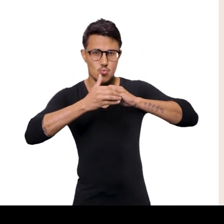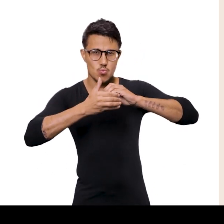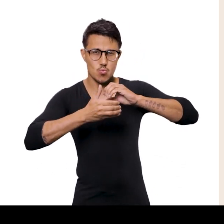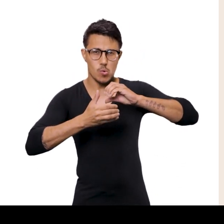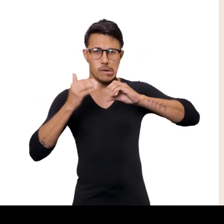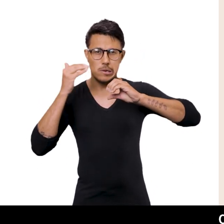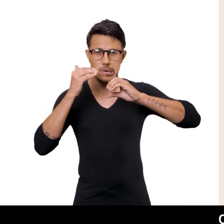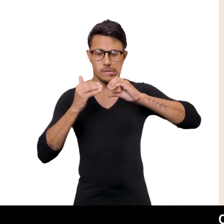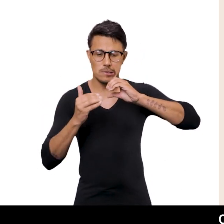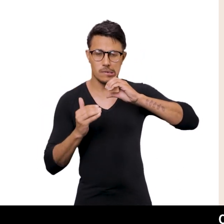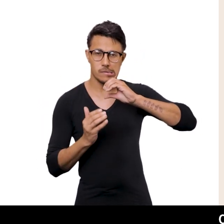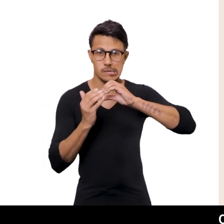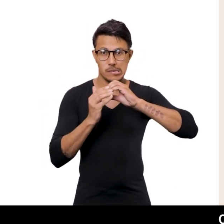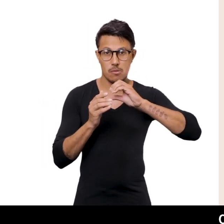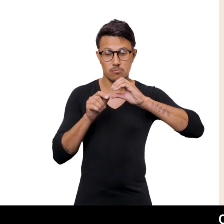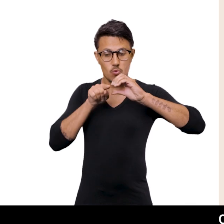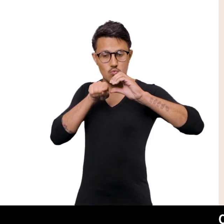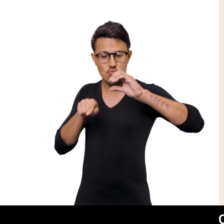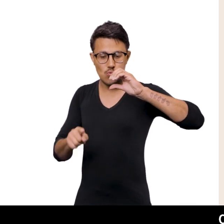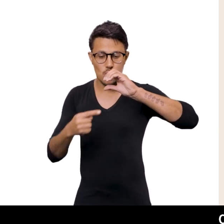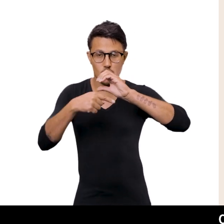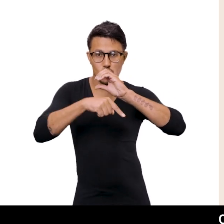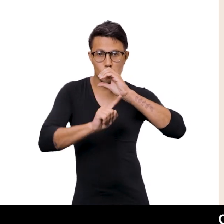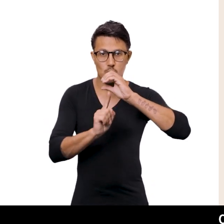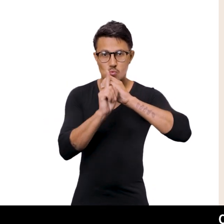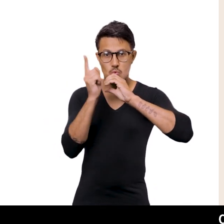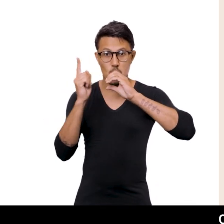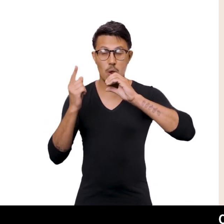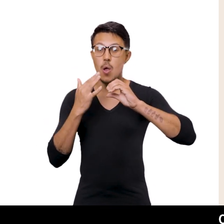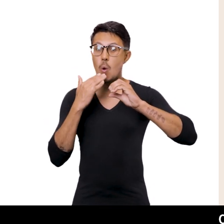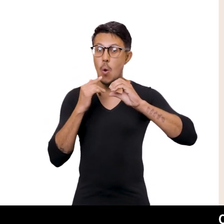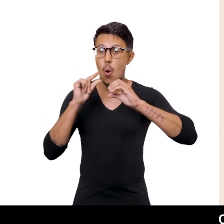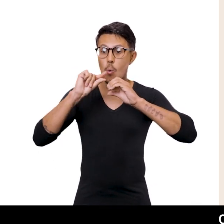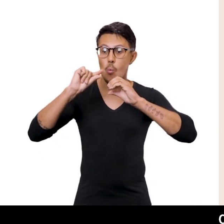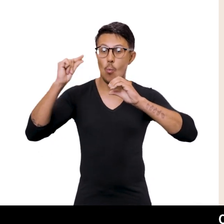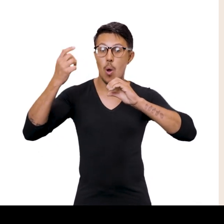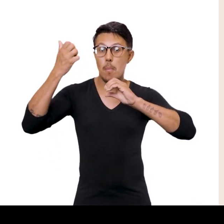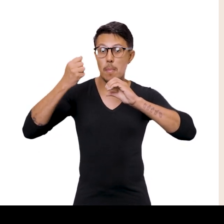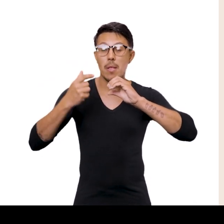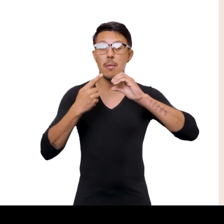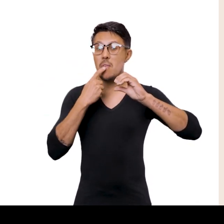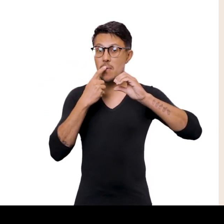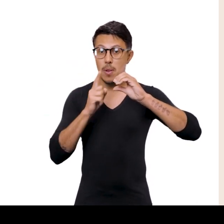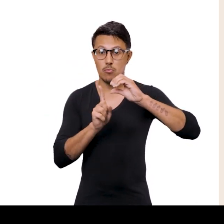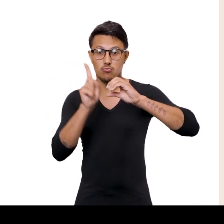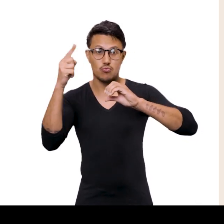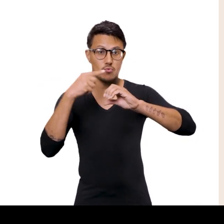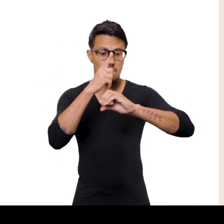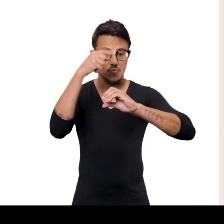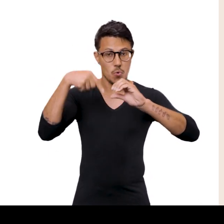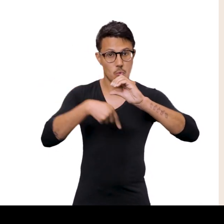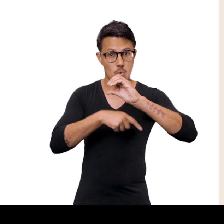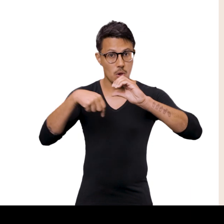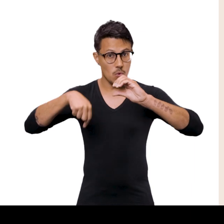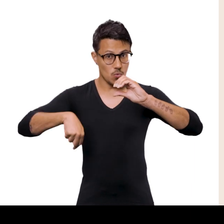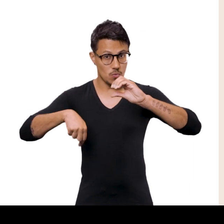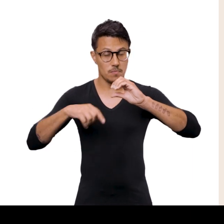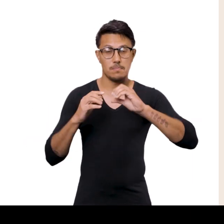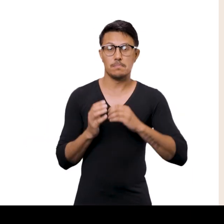e irregular, de onde saem veias e artérias brancas e vermelhas, para cima e para